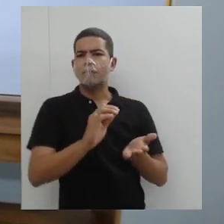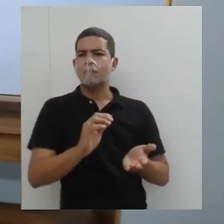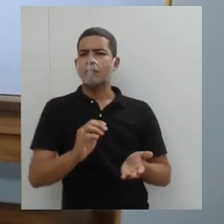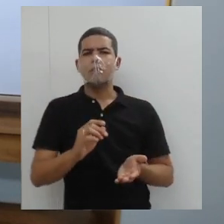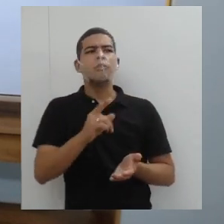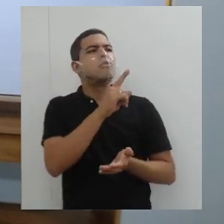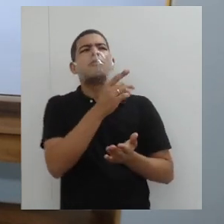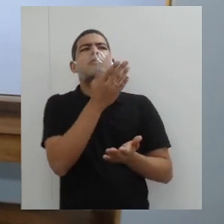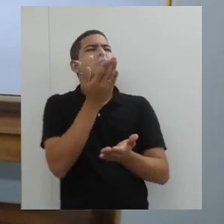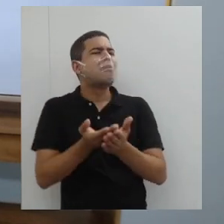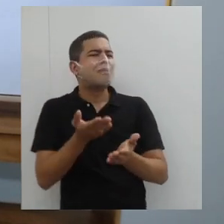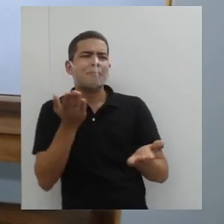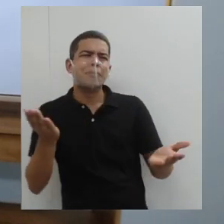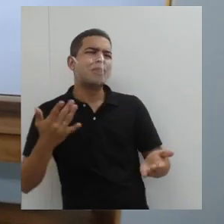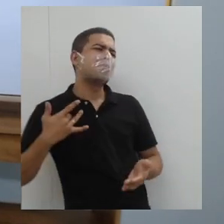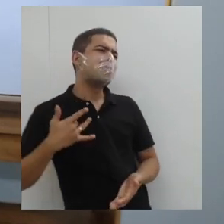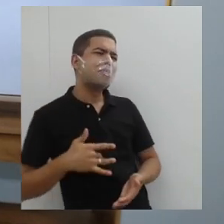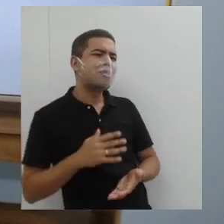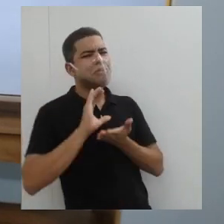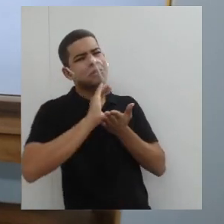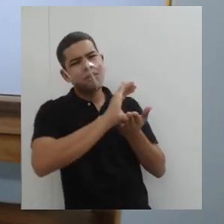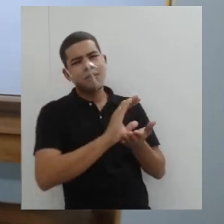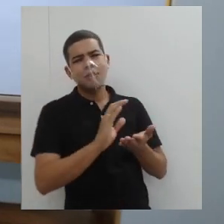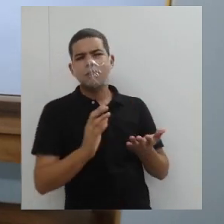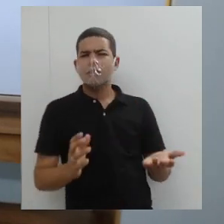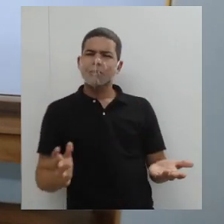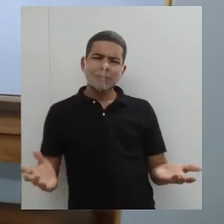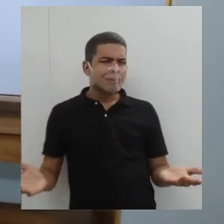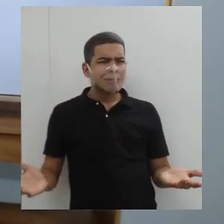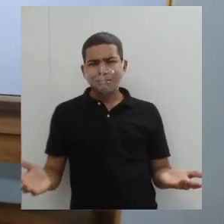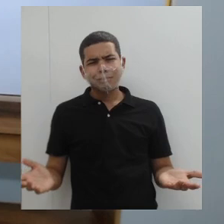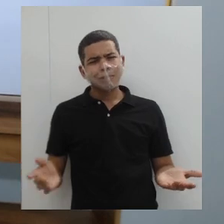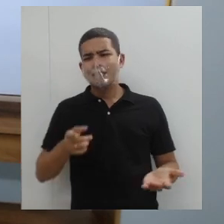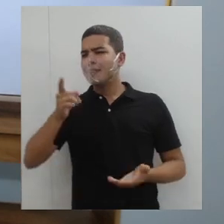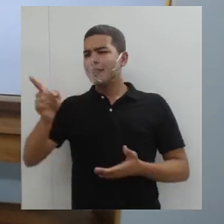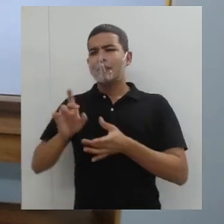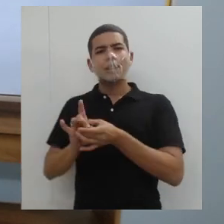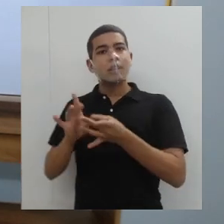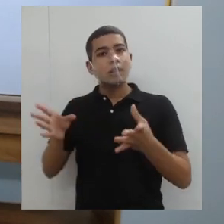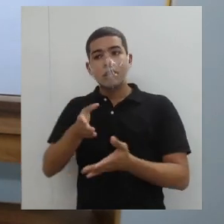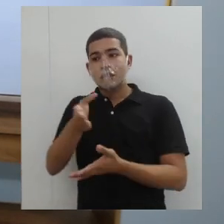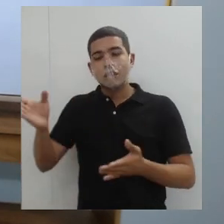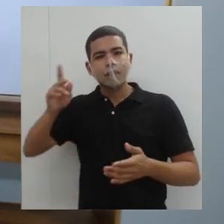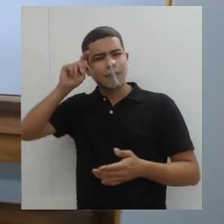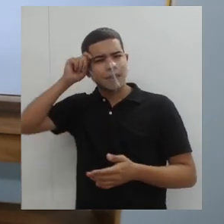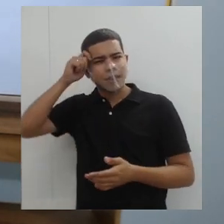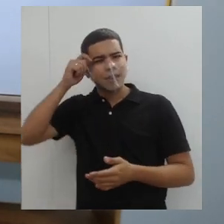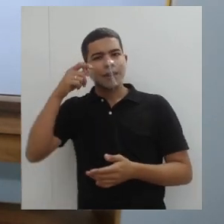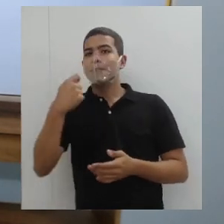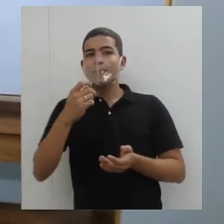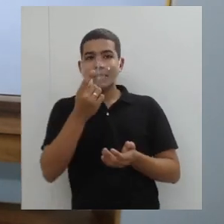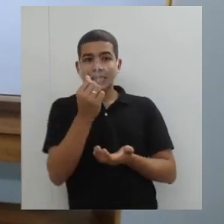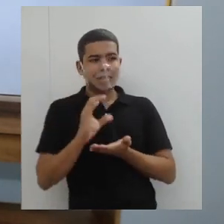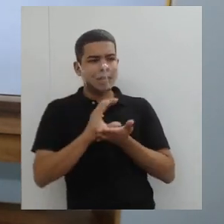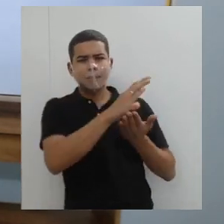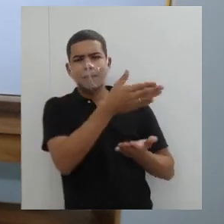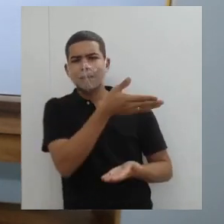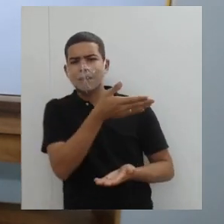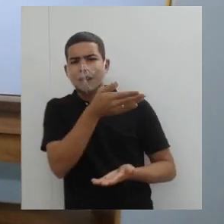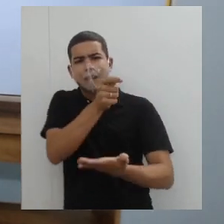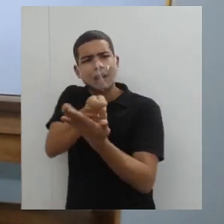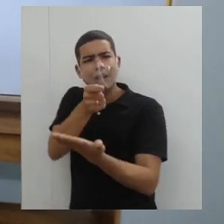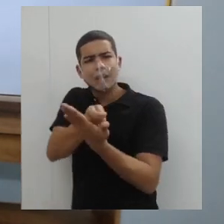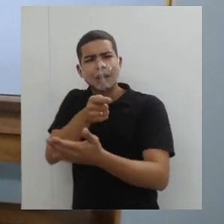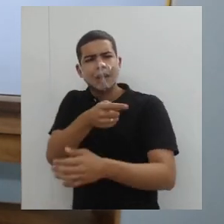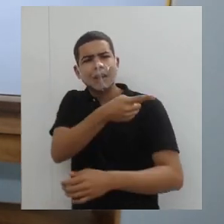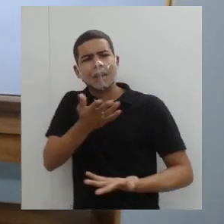absurdo. A liberdade ela não tem que estar ligada, por exemplo, a um processo de indenização. Uma outra coisa que acontece é que essa